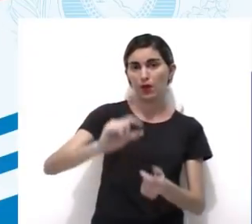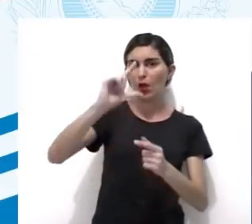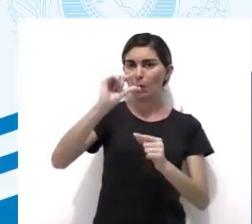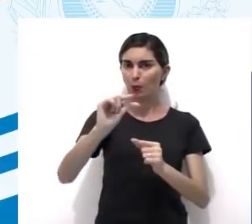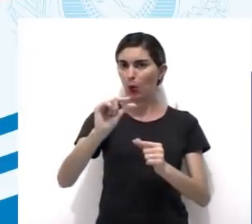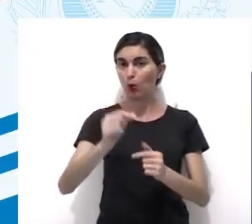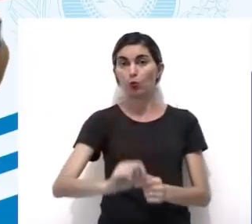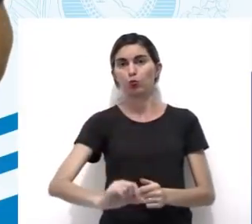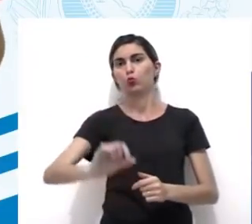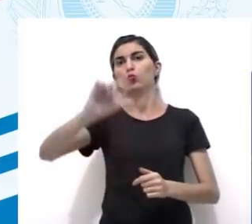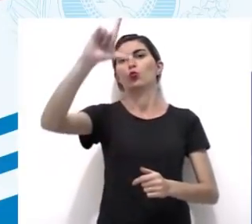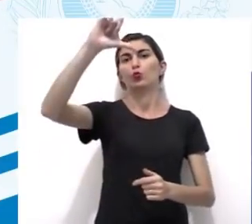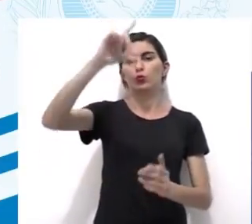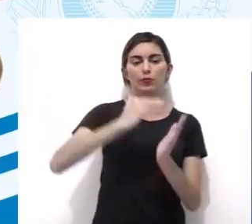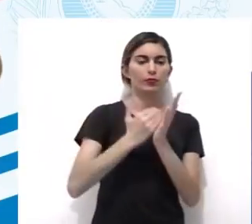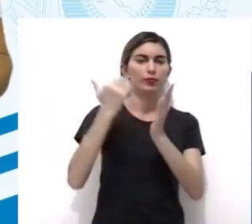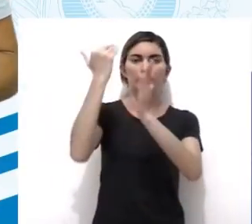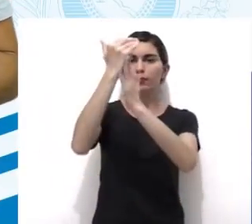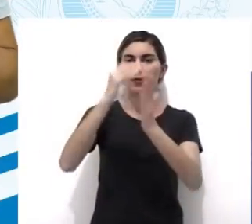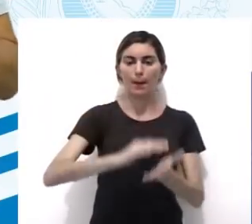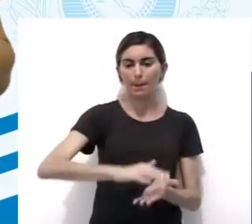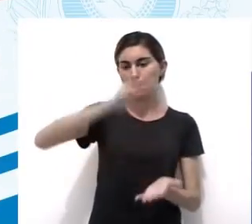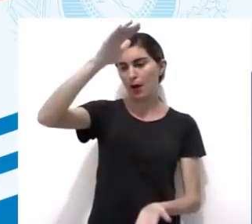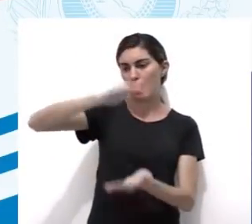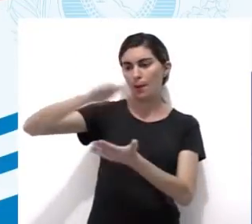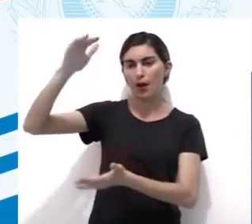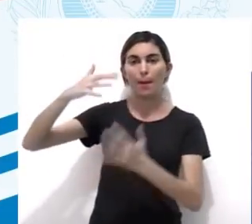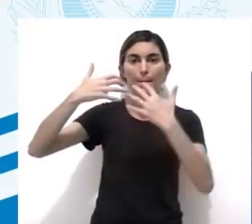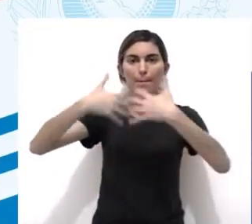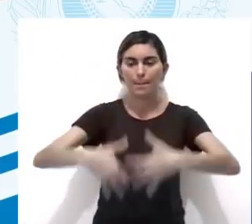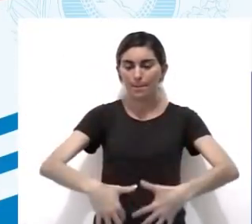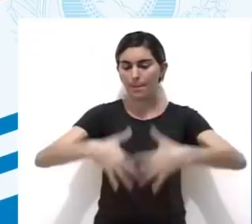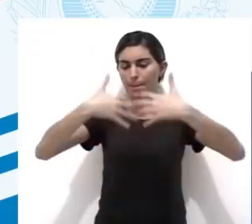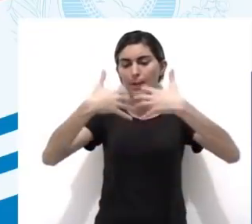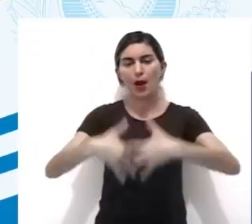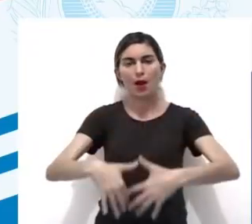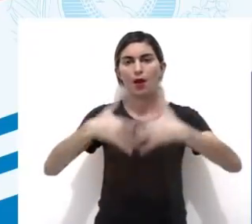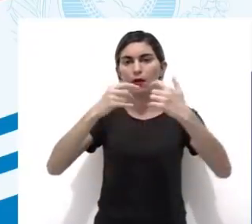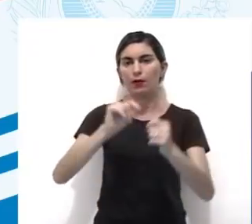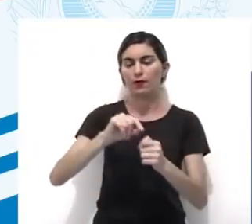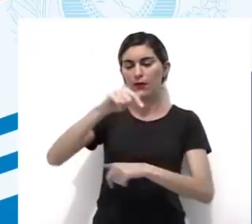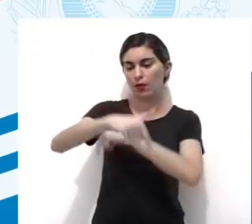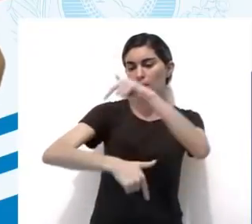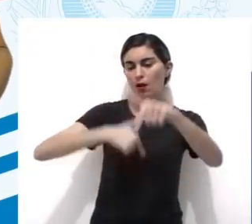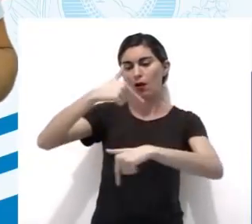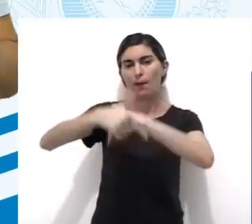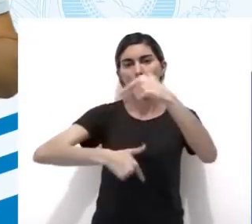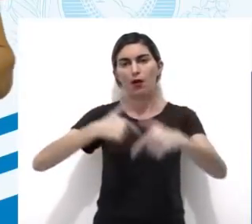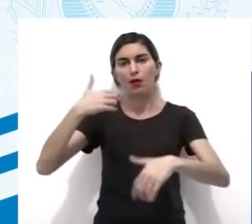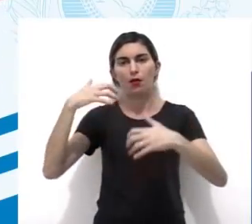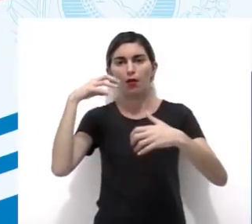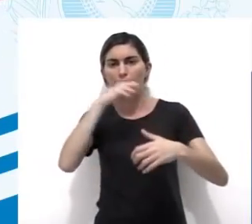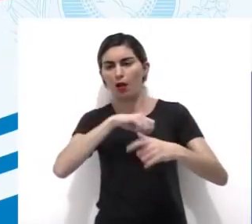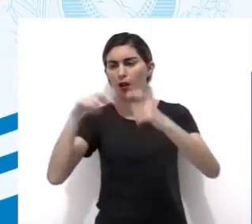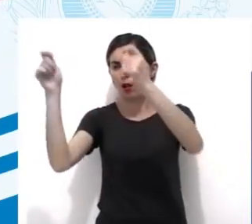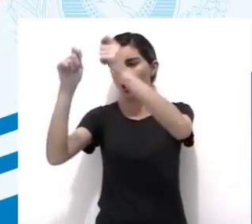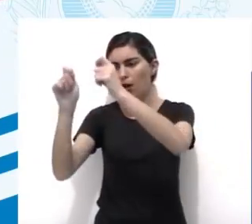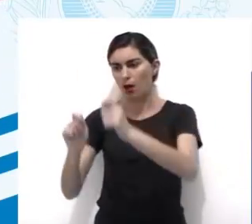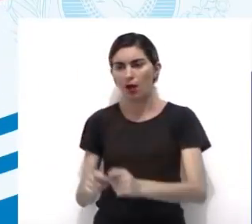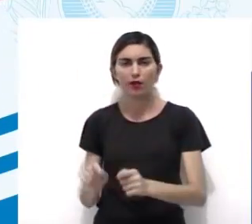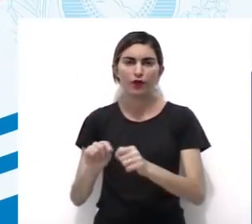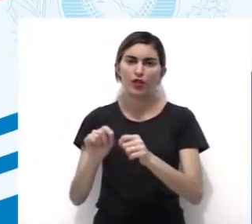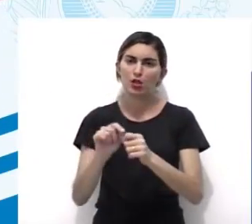menor quantidade e com menor eficiência. A máquina é que vai fazer esse trabalho, ou seja, enquanto um artesão